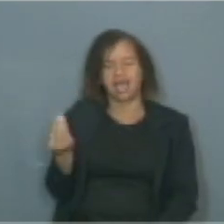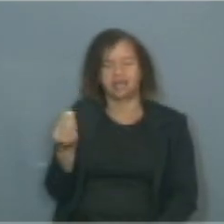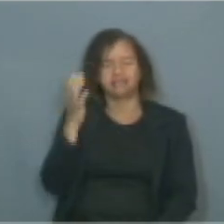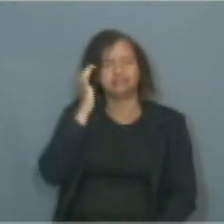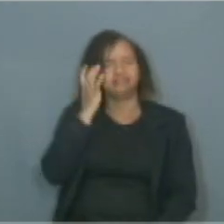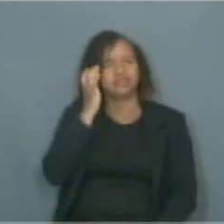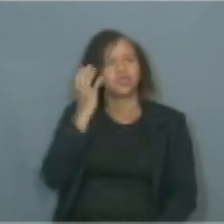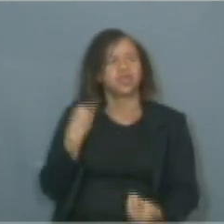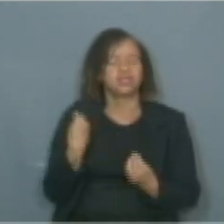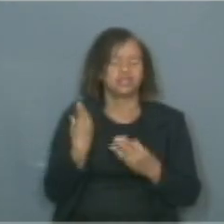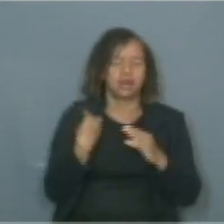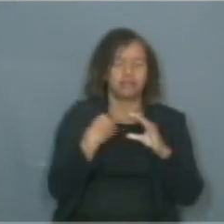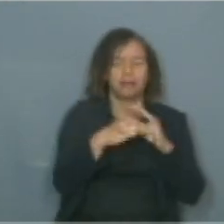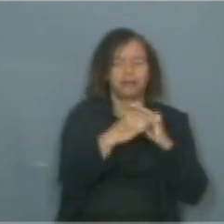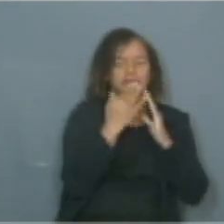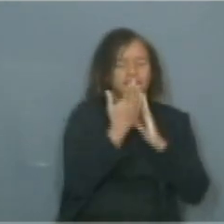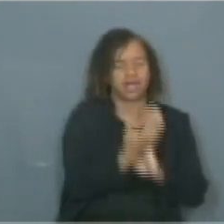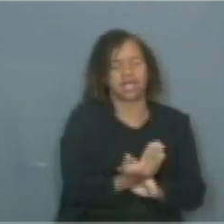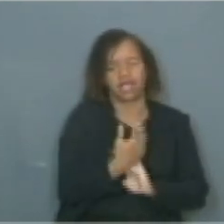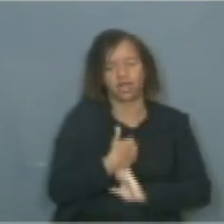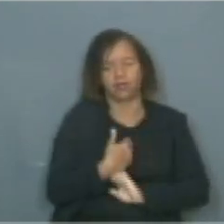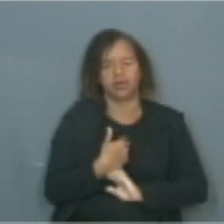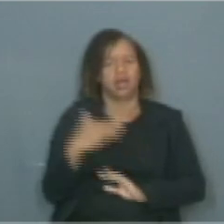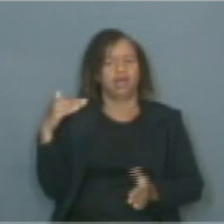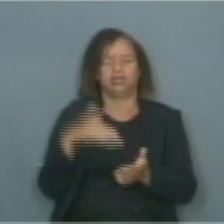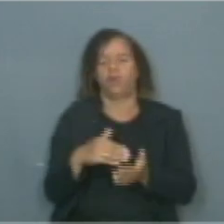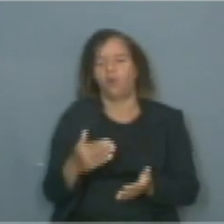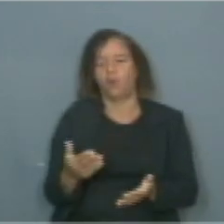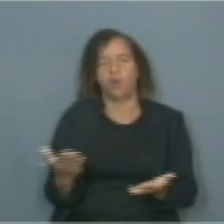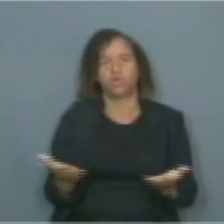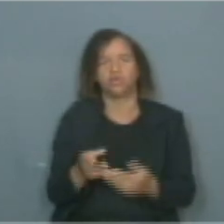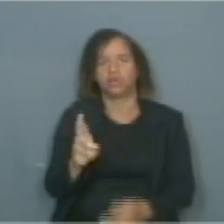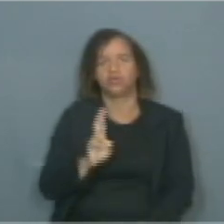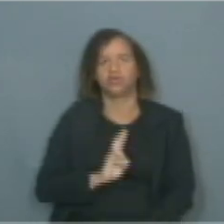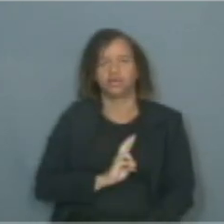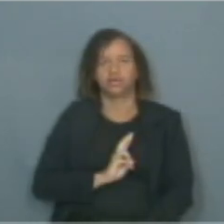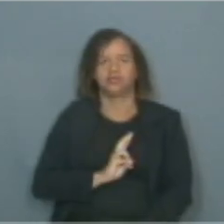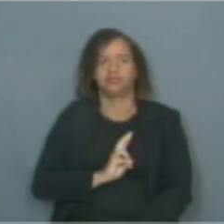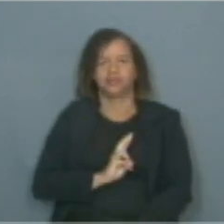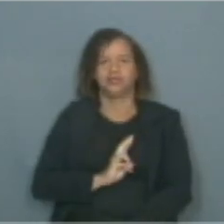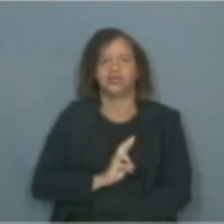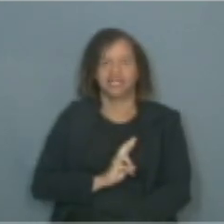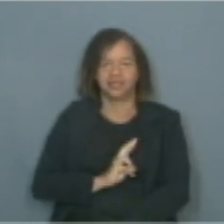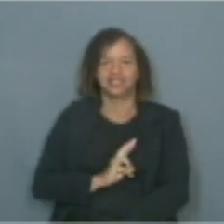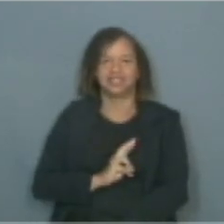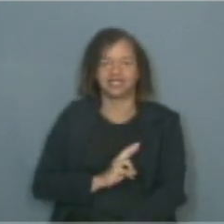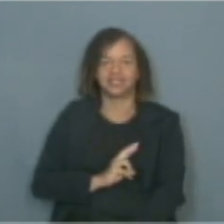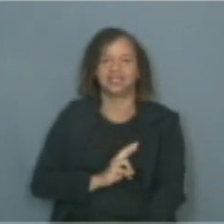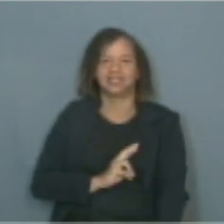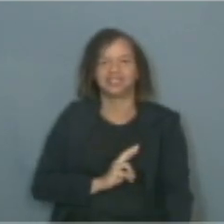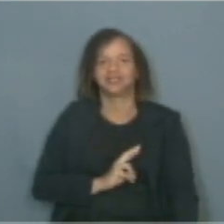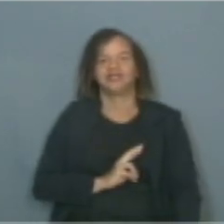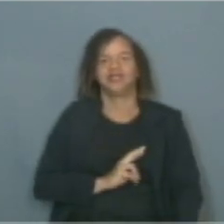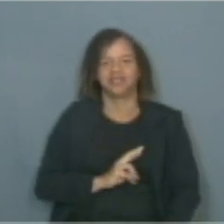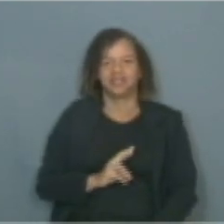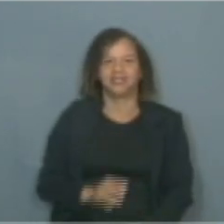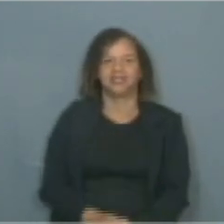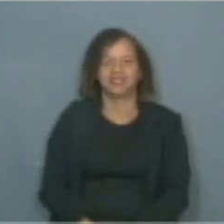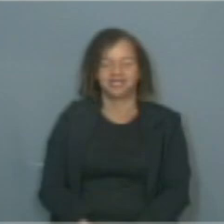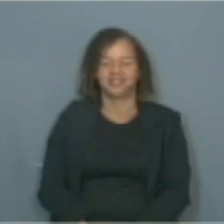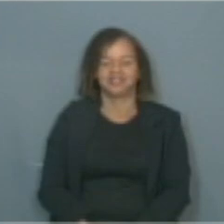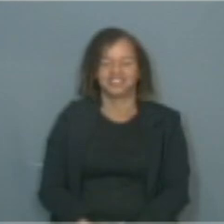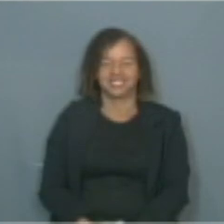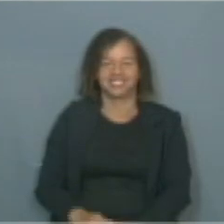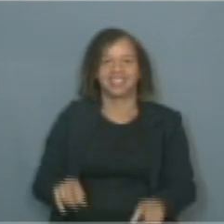a gente encaminha um pedido, uma solicitação, até hoje, eu não tenho resposta com relação à delegacia da DPCA, Delegacia da Criança e do